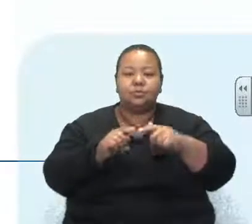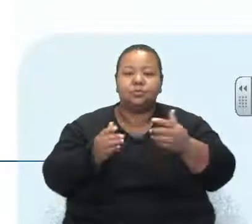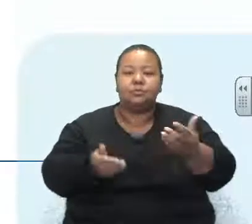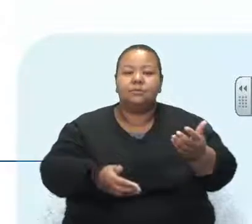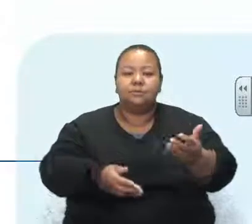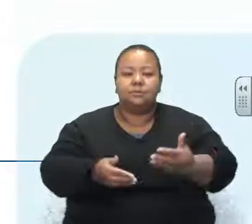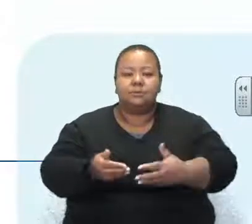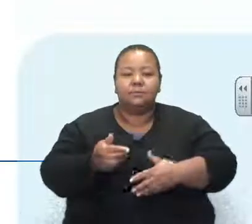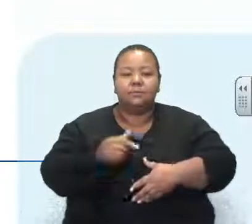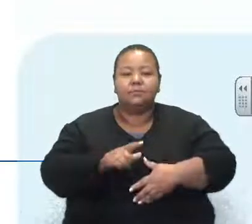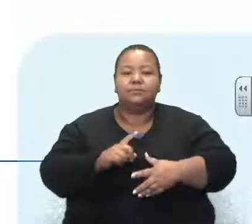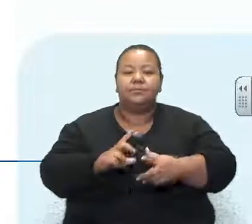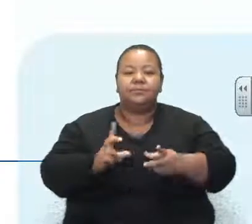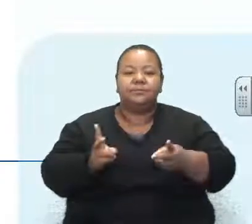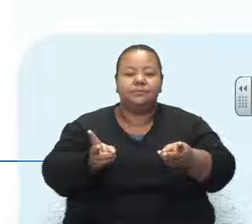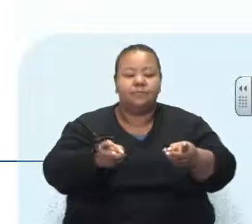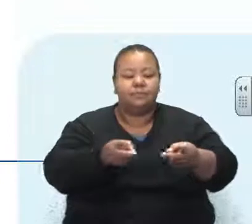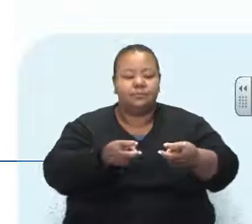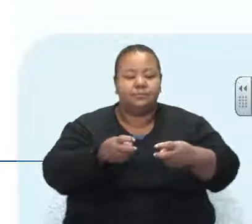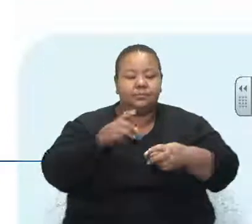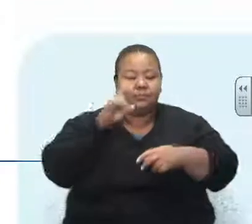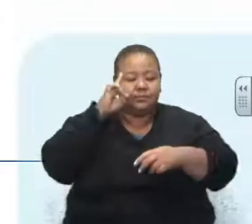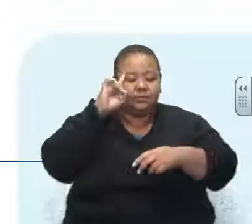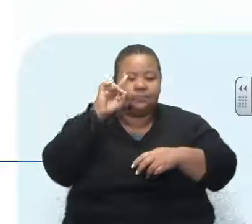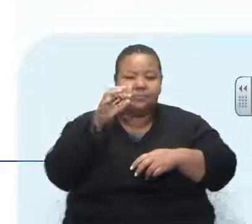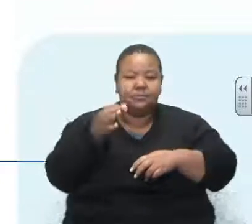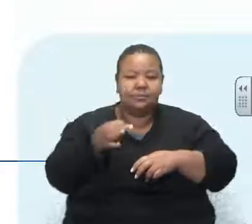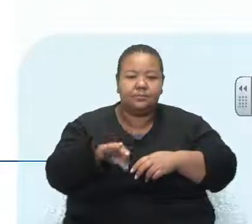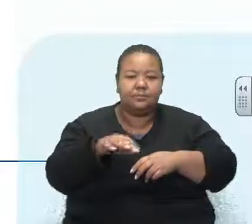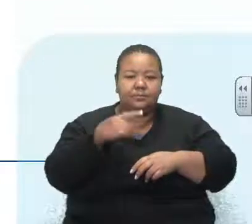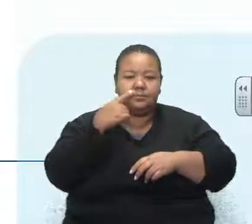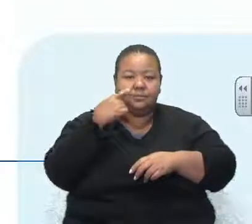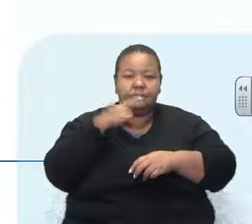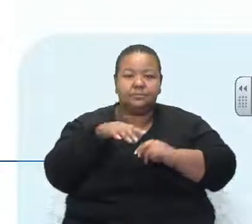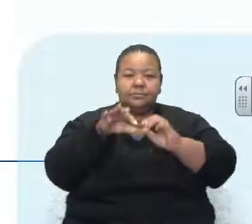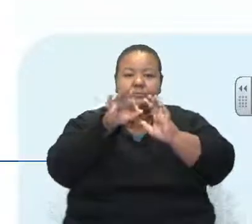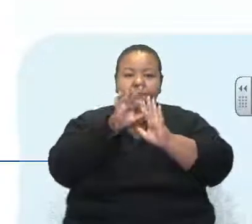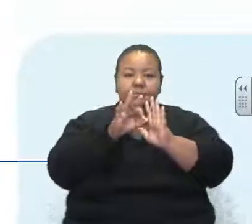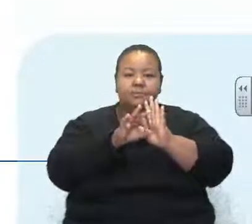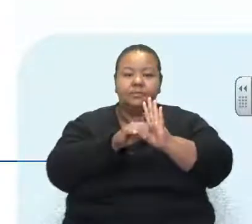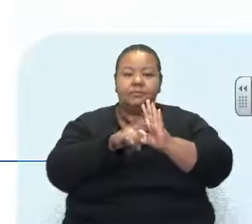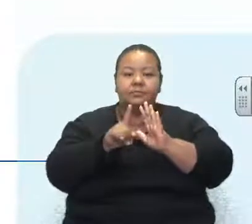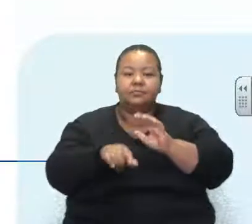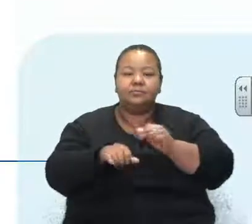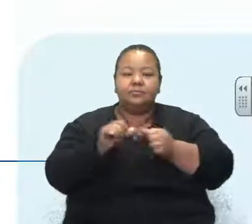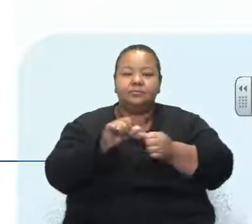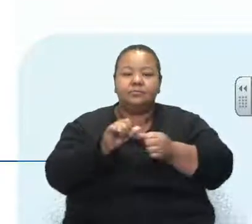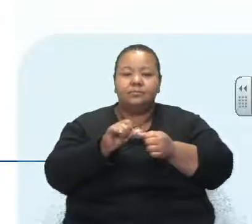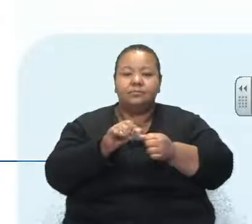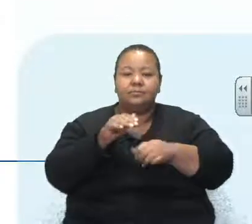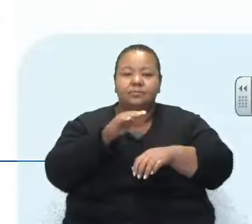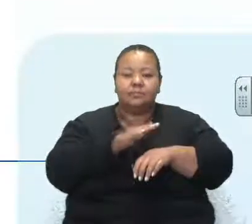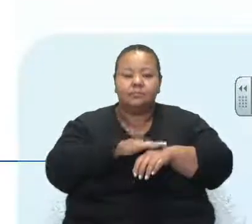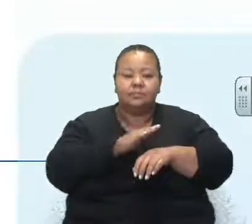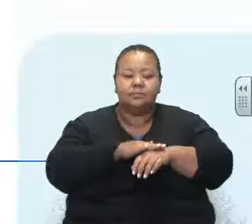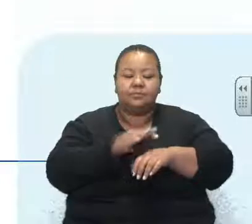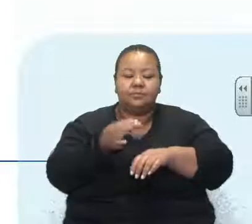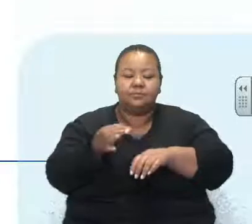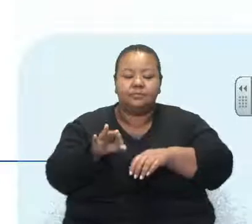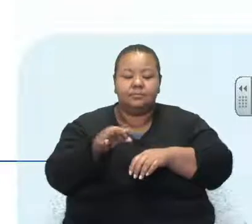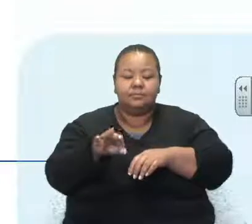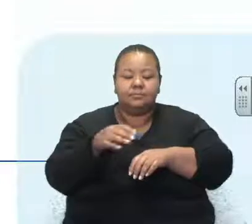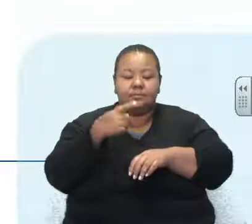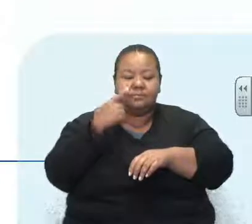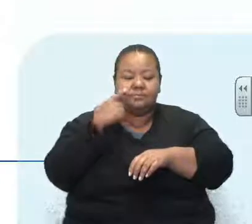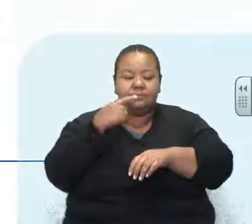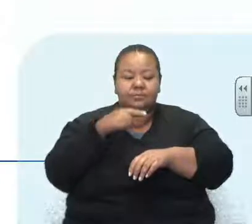serviços. Coletas no prazo, então eu vou pegar o percentual de coletas que foram realizadas dentro do prazo, que foram